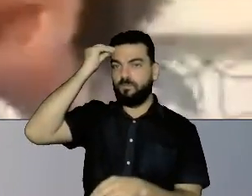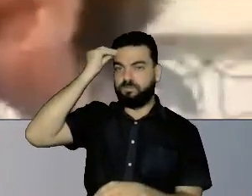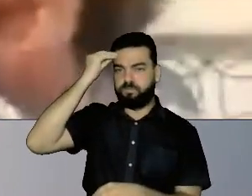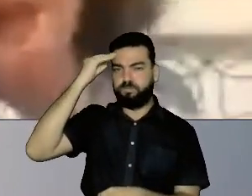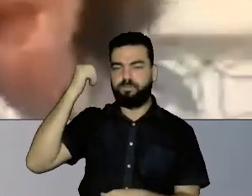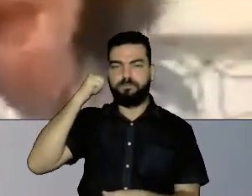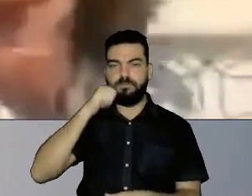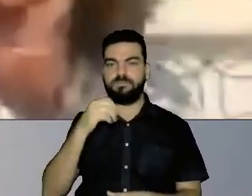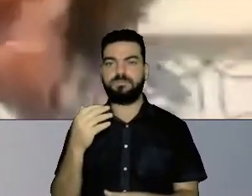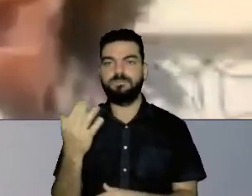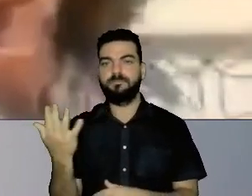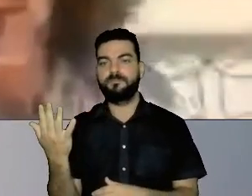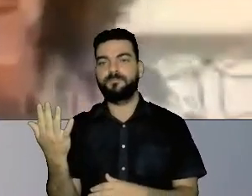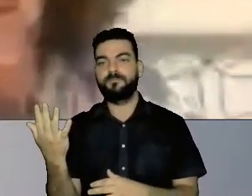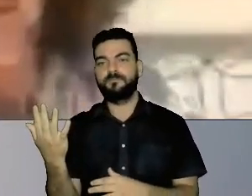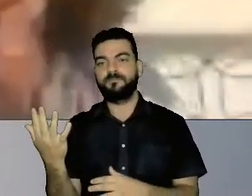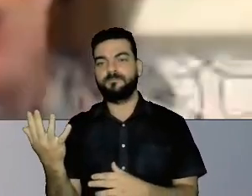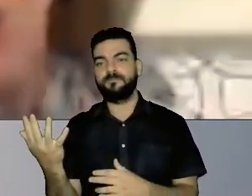que